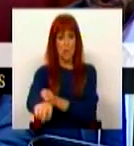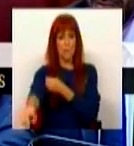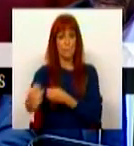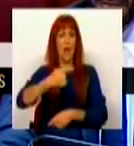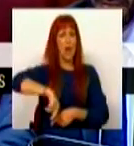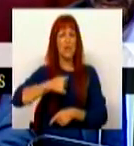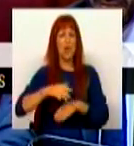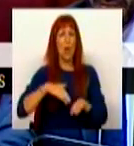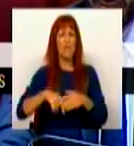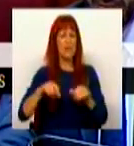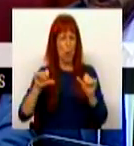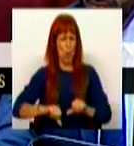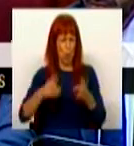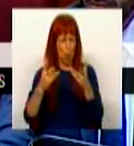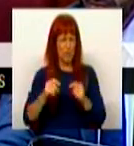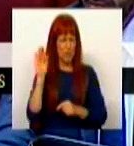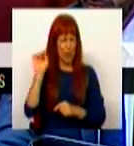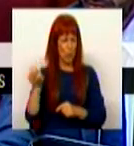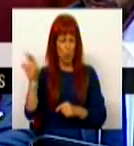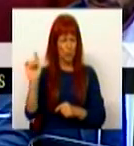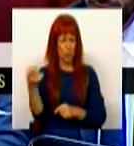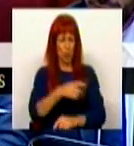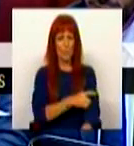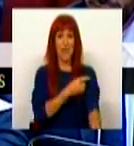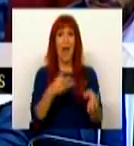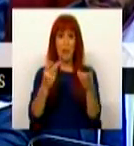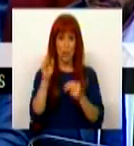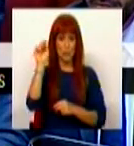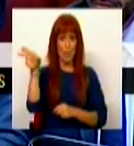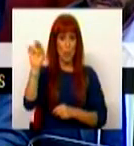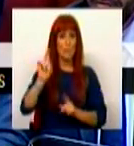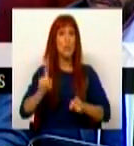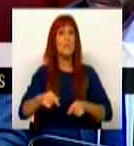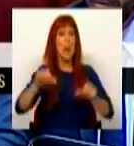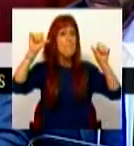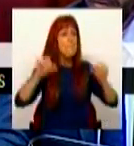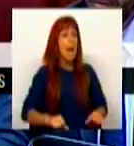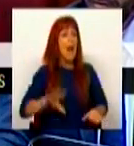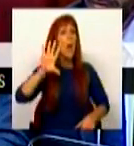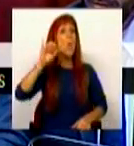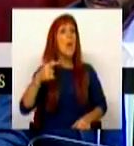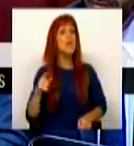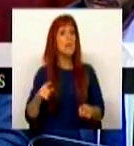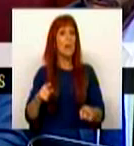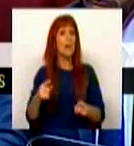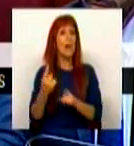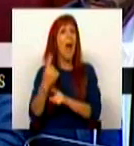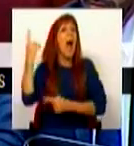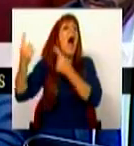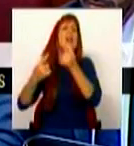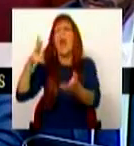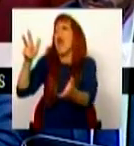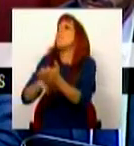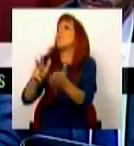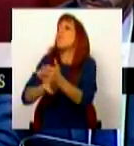Nós não fizemos mal as contas do novo banco. As contas do novo banco começaram a ser mal feitas quando, a Banhos, alguém